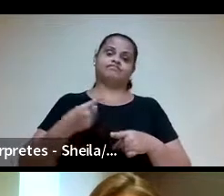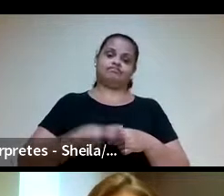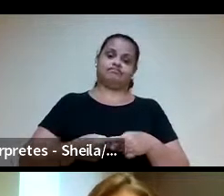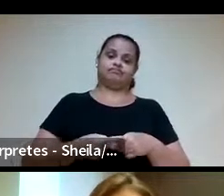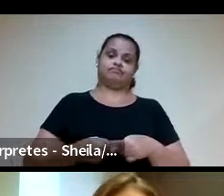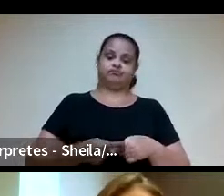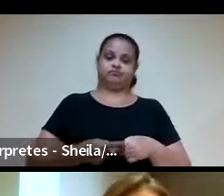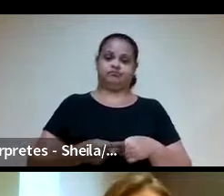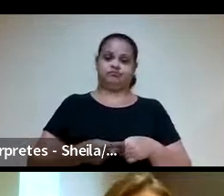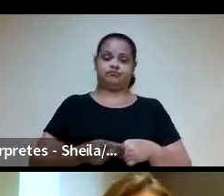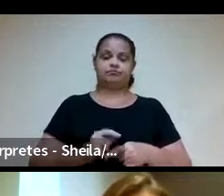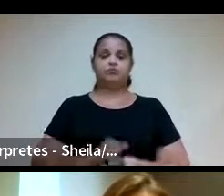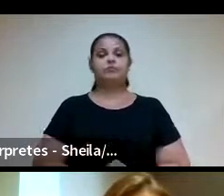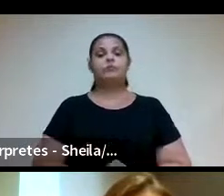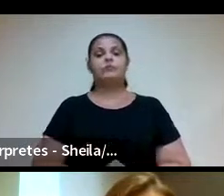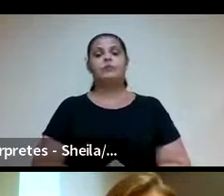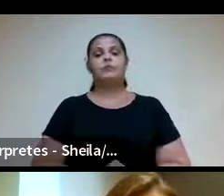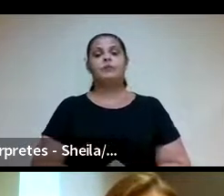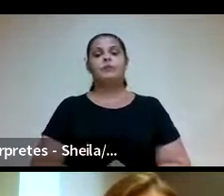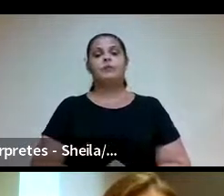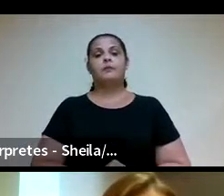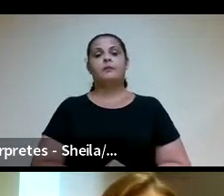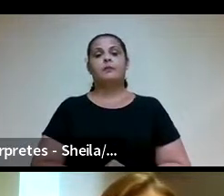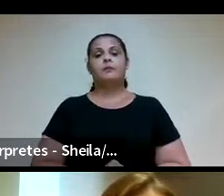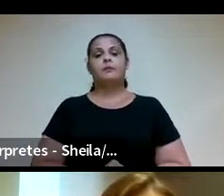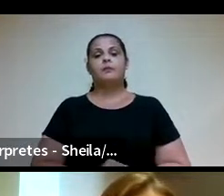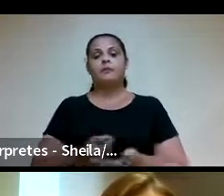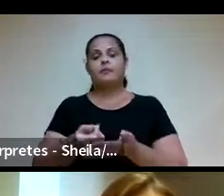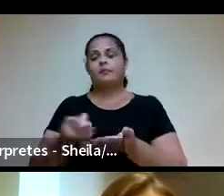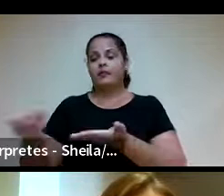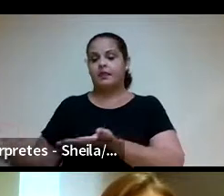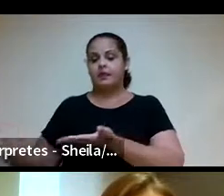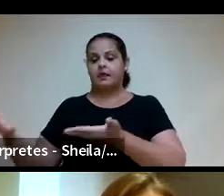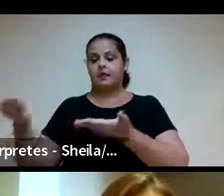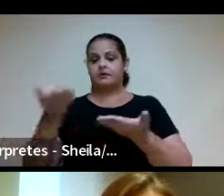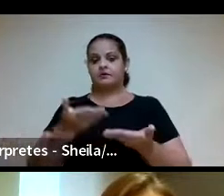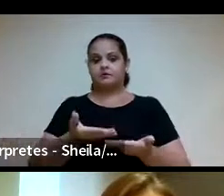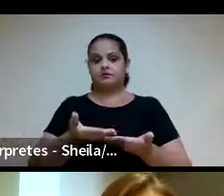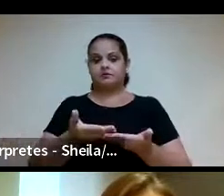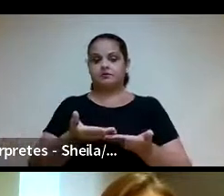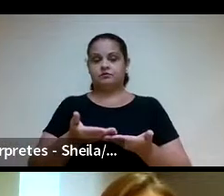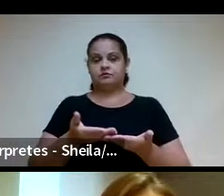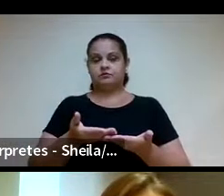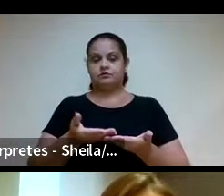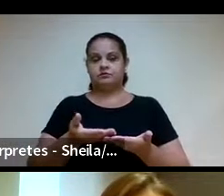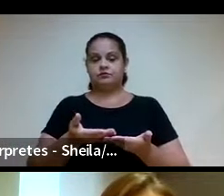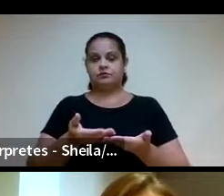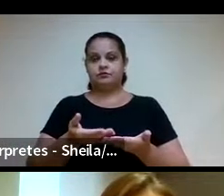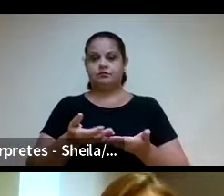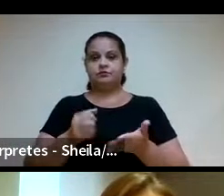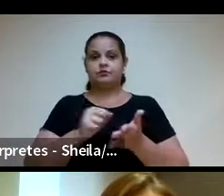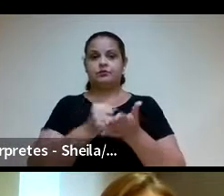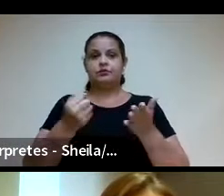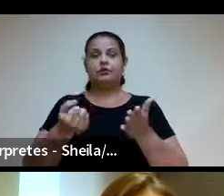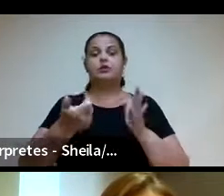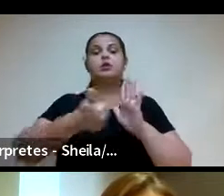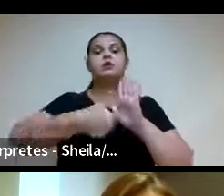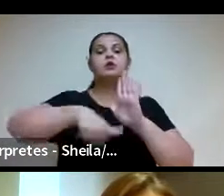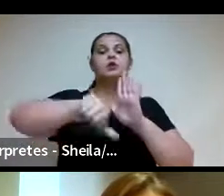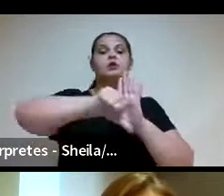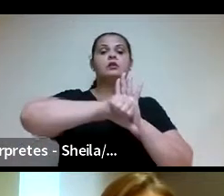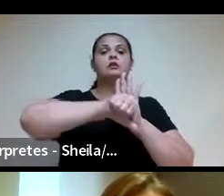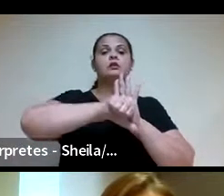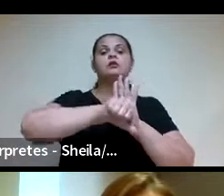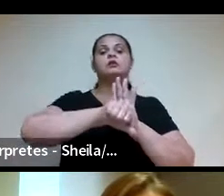de um recurso eleitoral advindo de uma notícia de